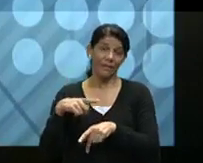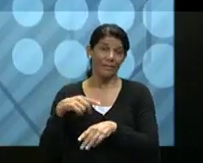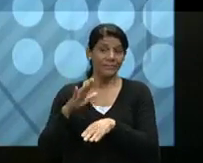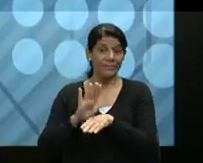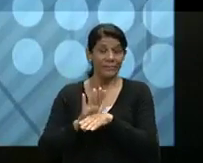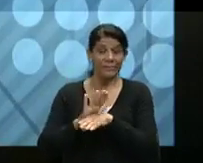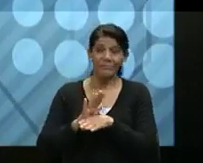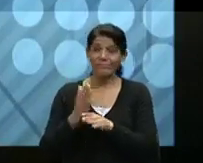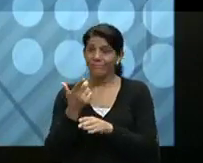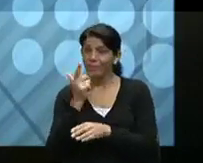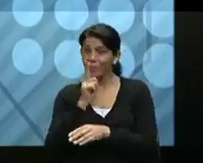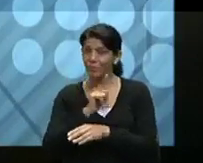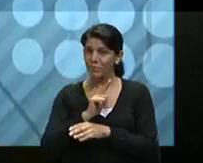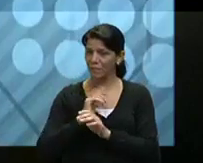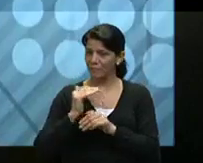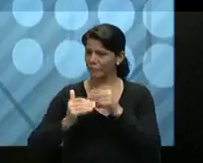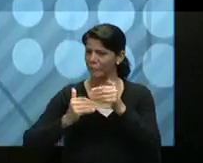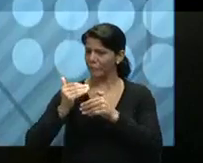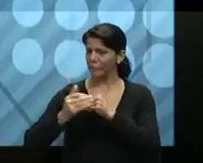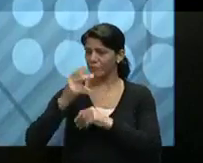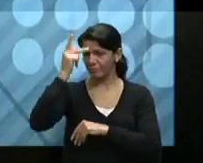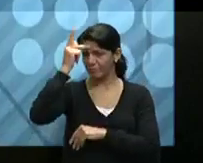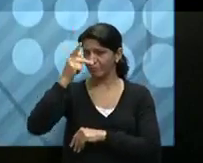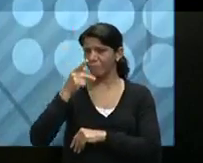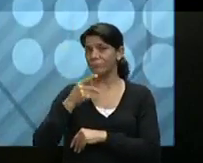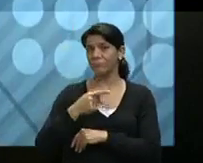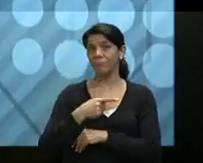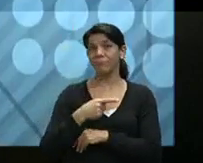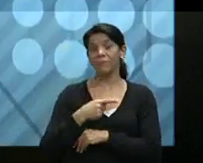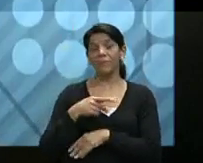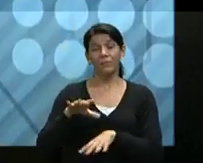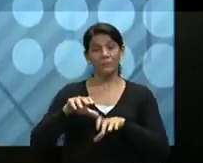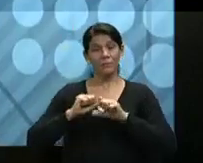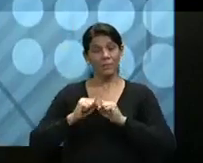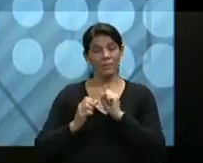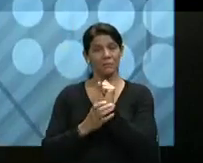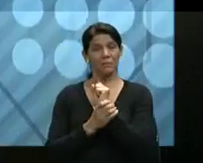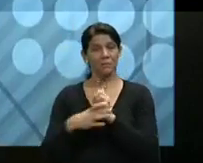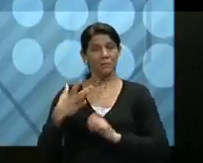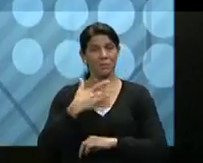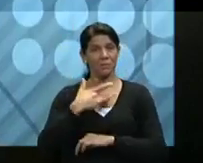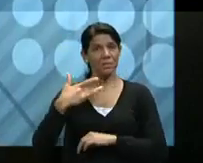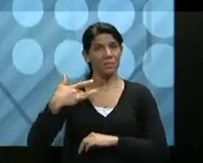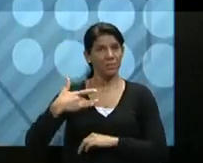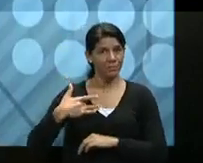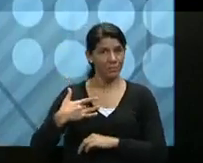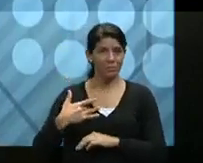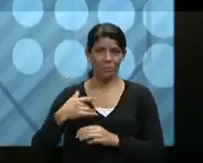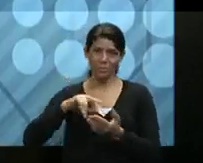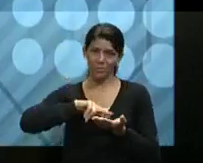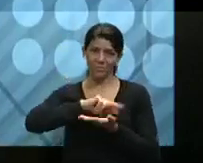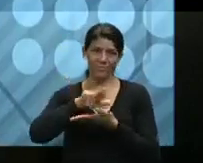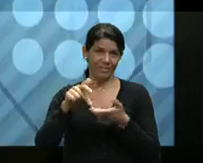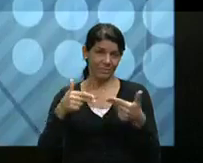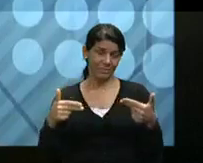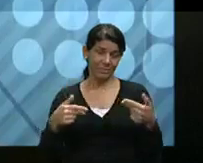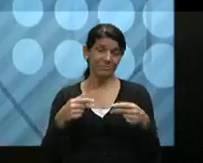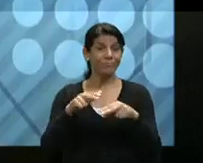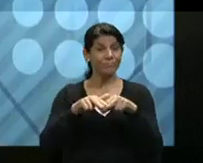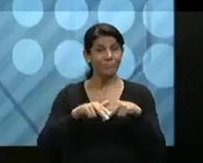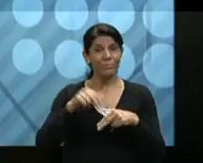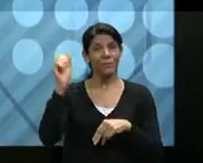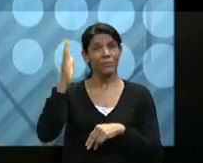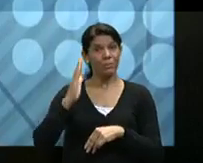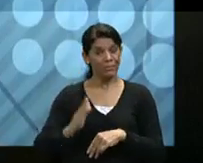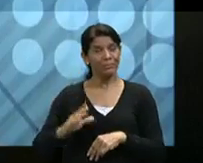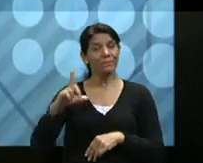que ela possa se desenvolver e aí sim adquirir seguros de saúde, etc. Portanto, no Brasil há sim